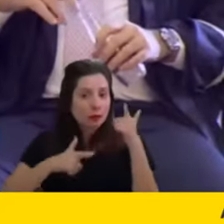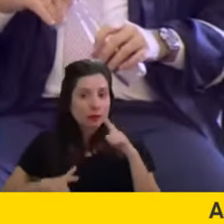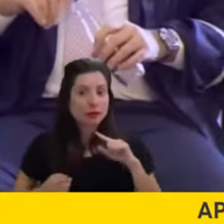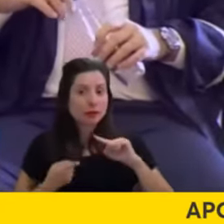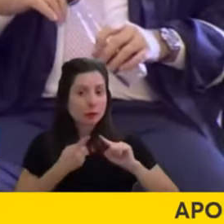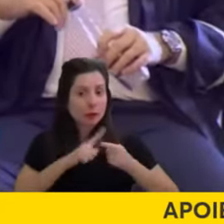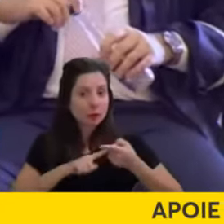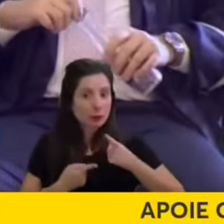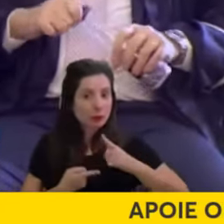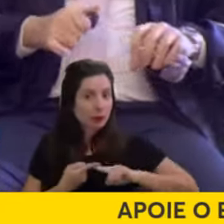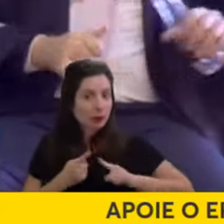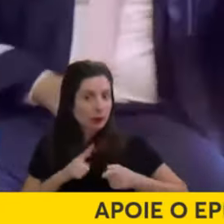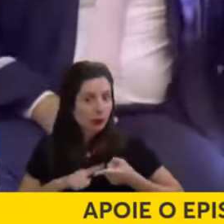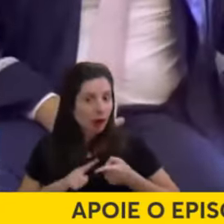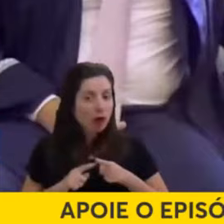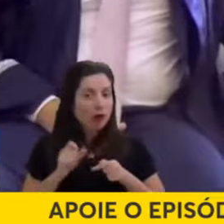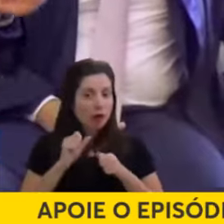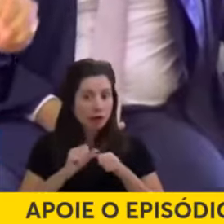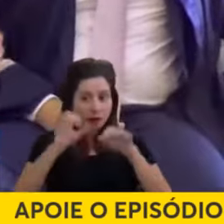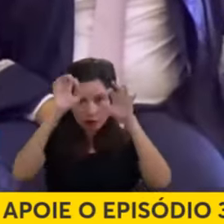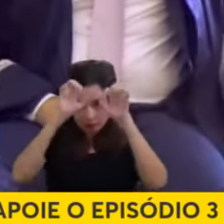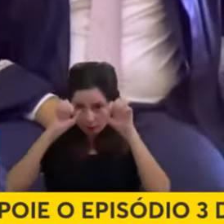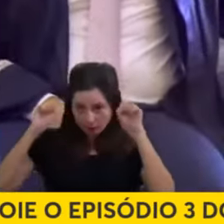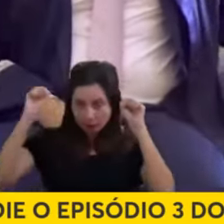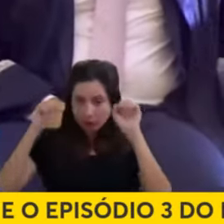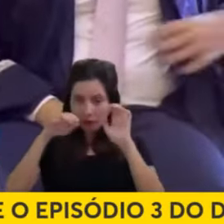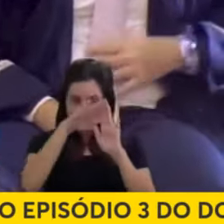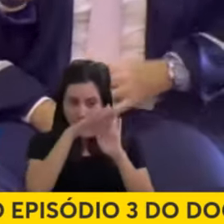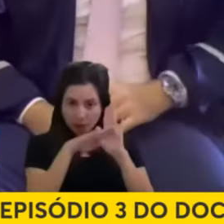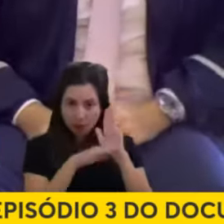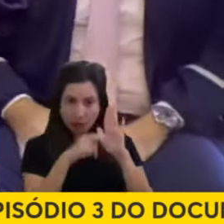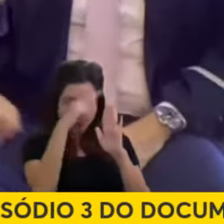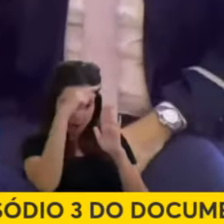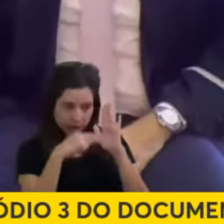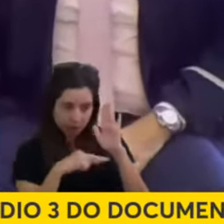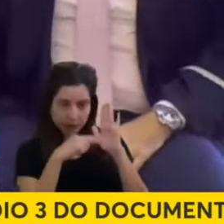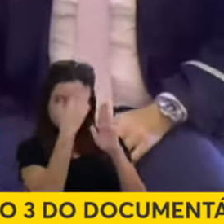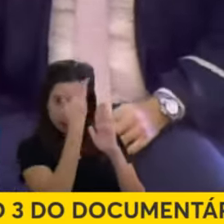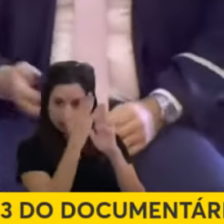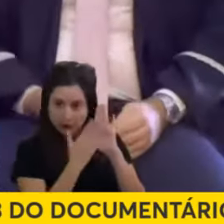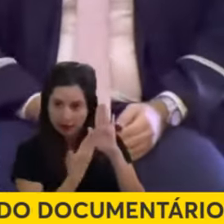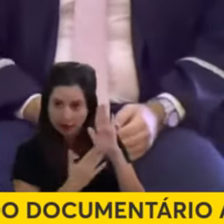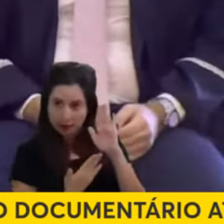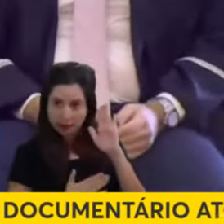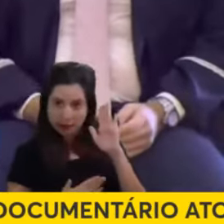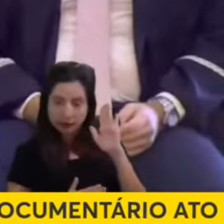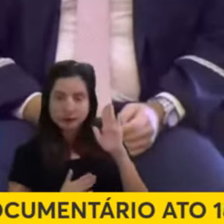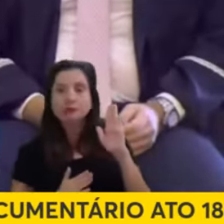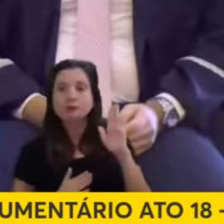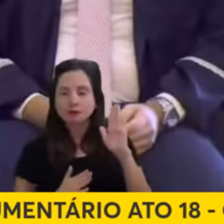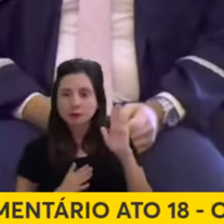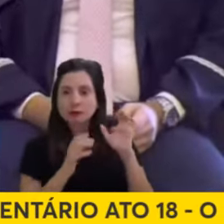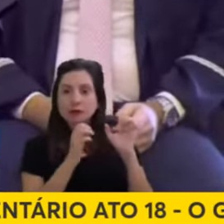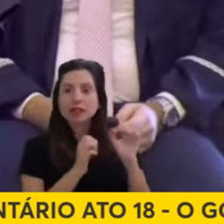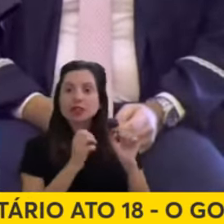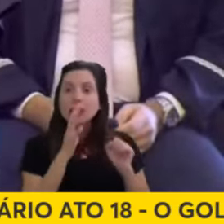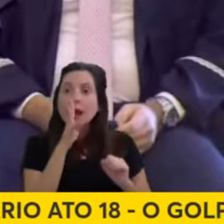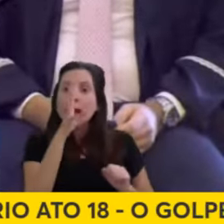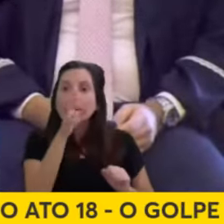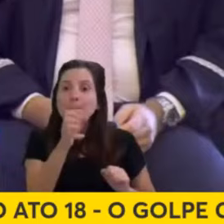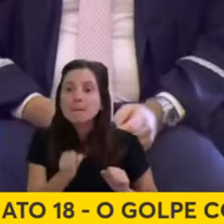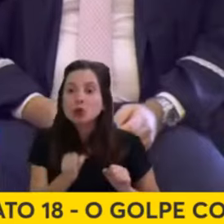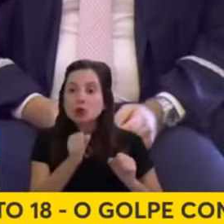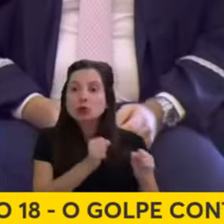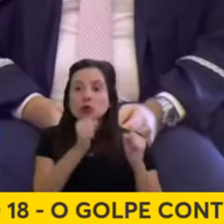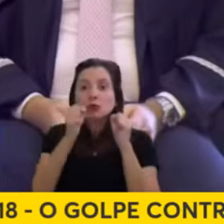a ser realizado por essa corte critérios para ser analisados para balizas para análise a respeito de um certo abuso de poder mas com